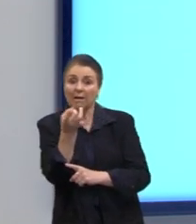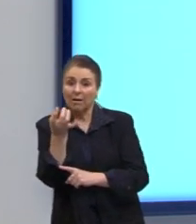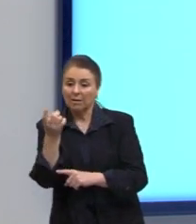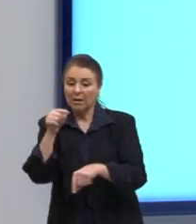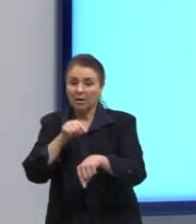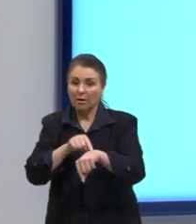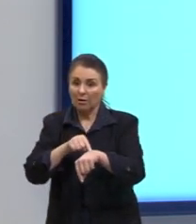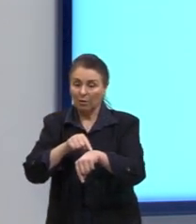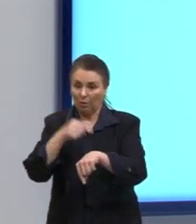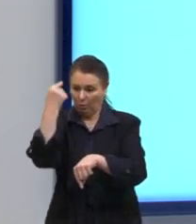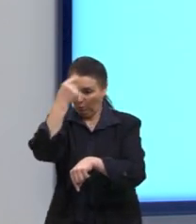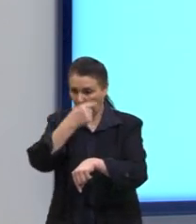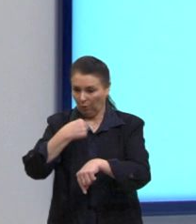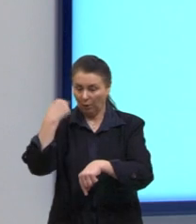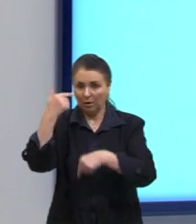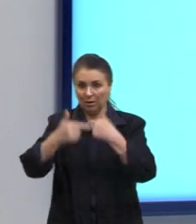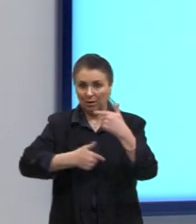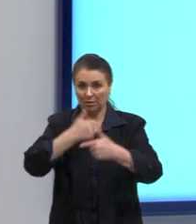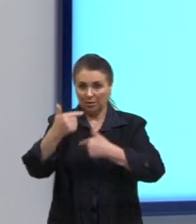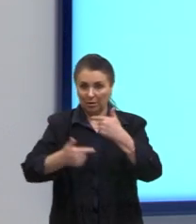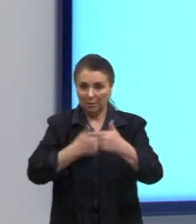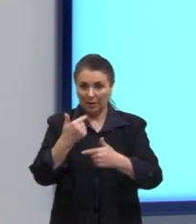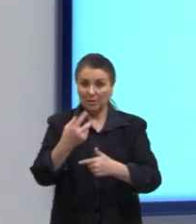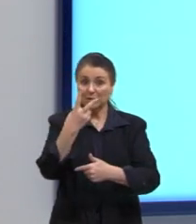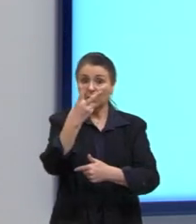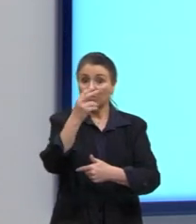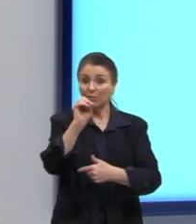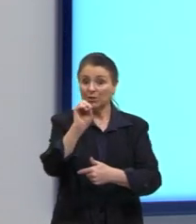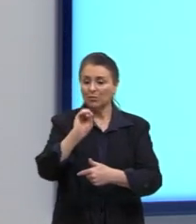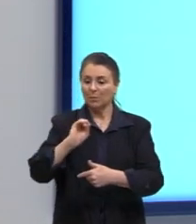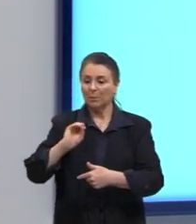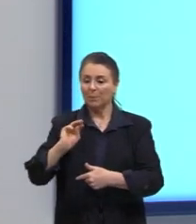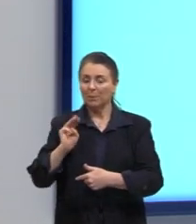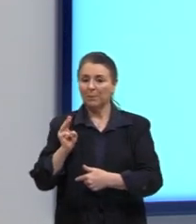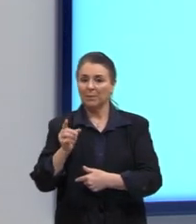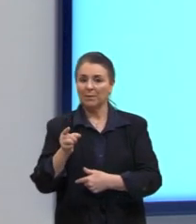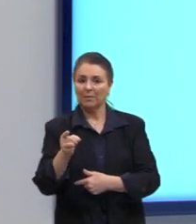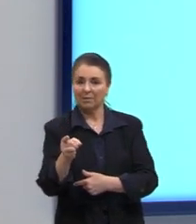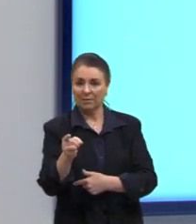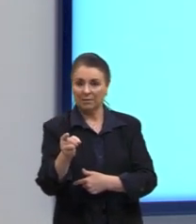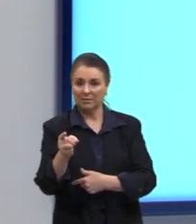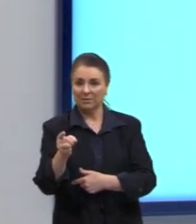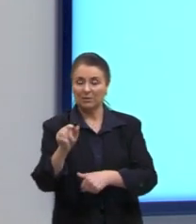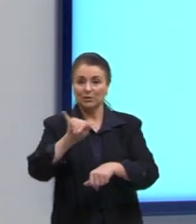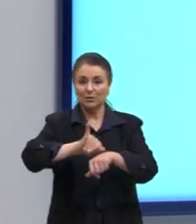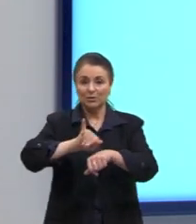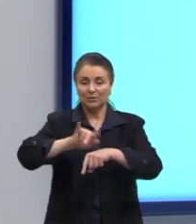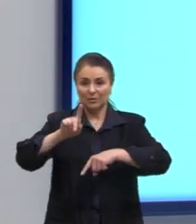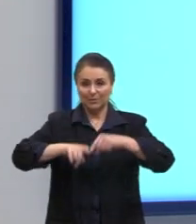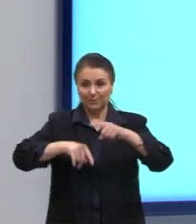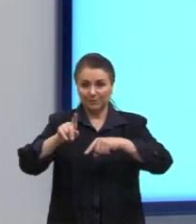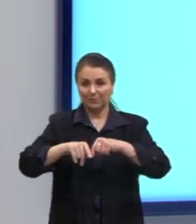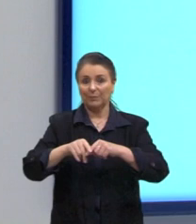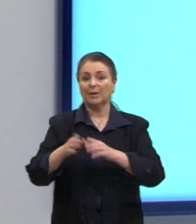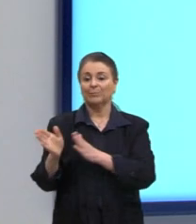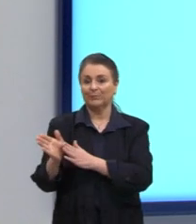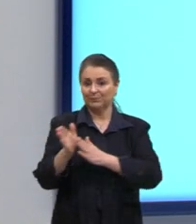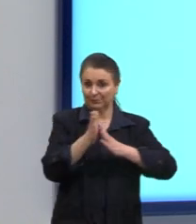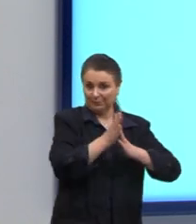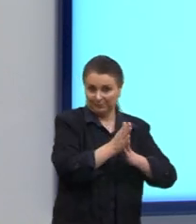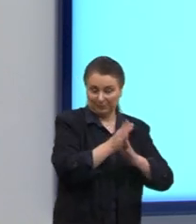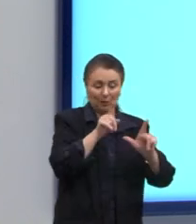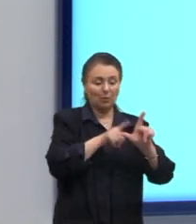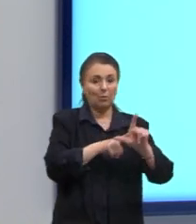são produzidos 20 milhares de peças o mesmo processo a gente faz para o outro gráfico